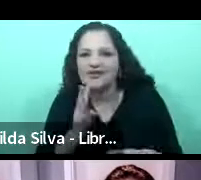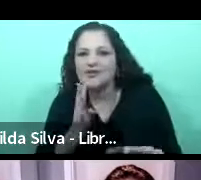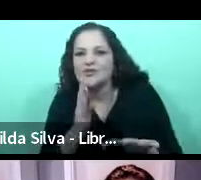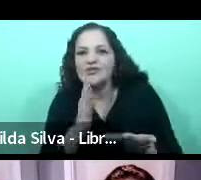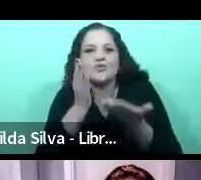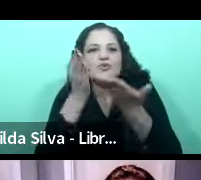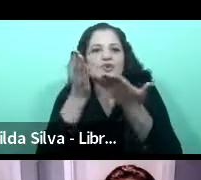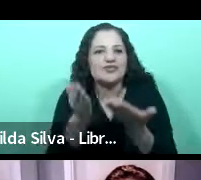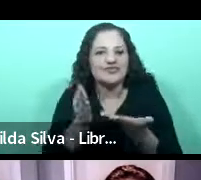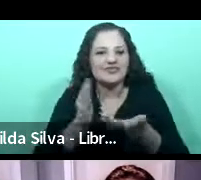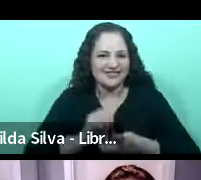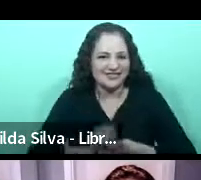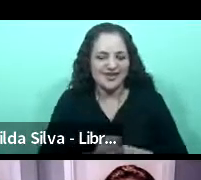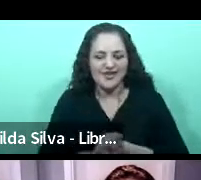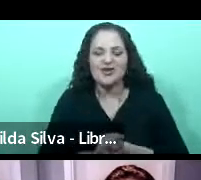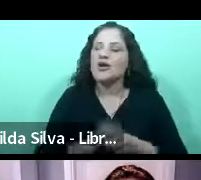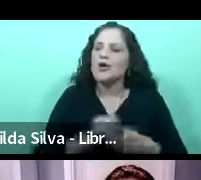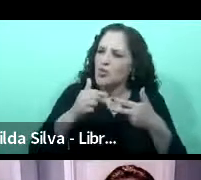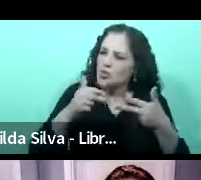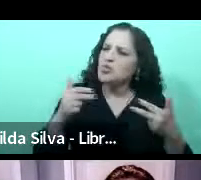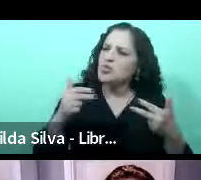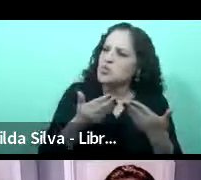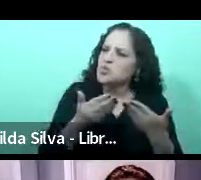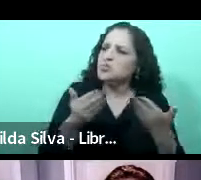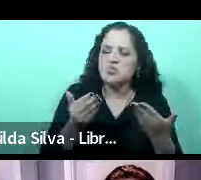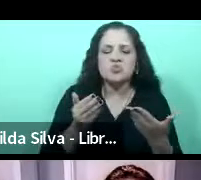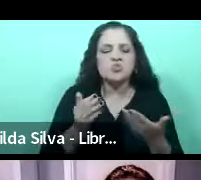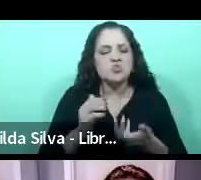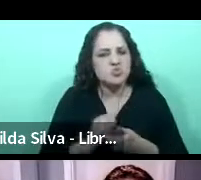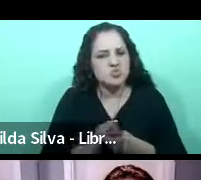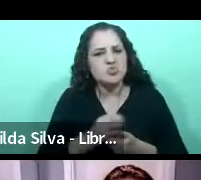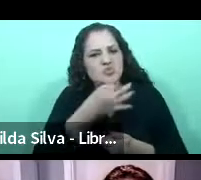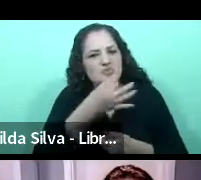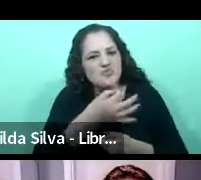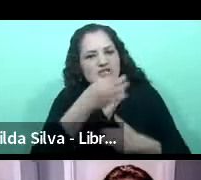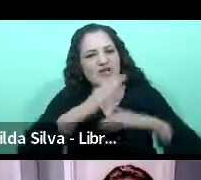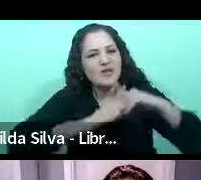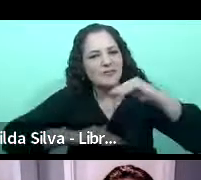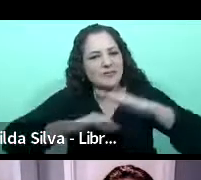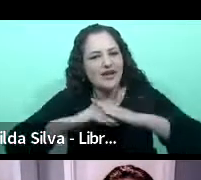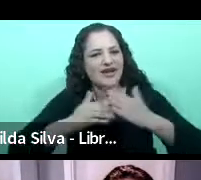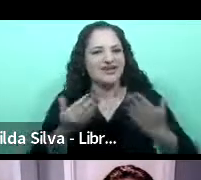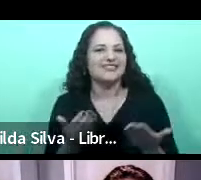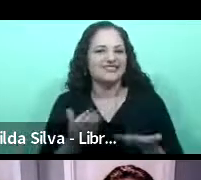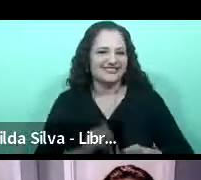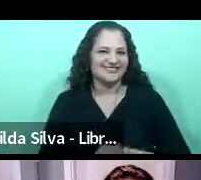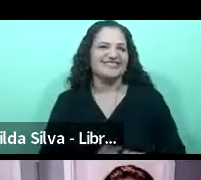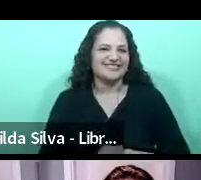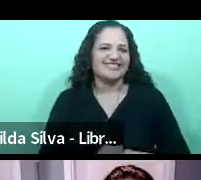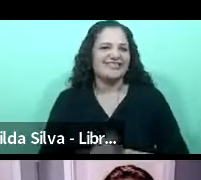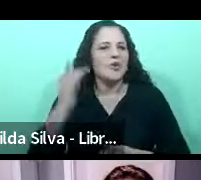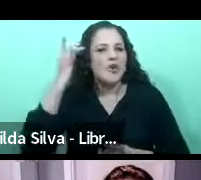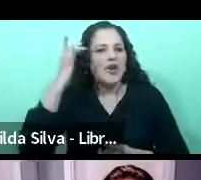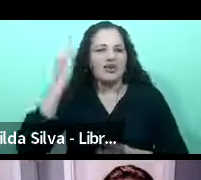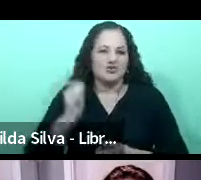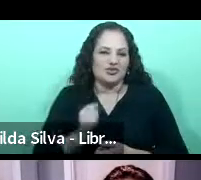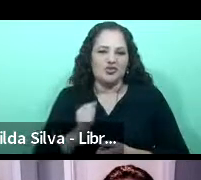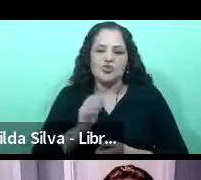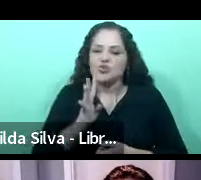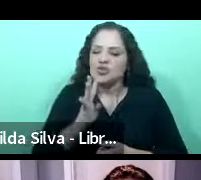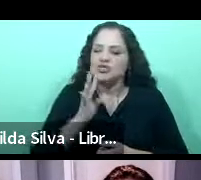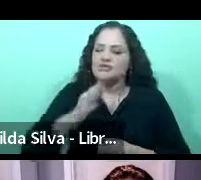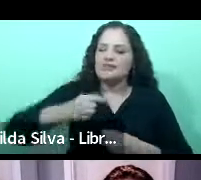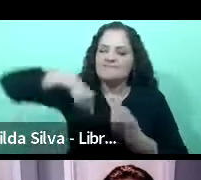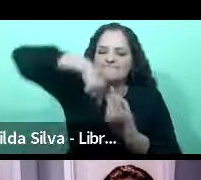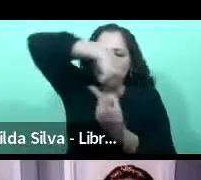conhecendo como as coisas são. Então, assim, de um ponto de vista muito prático, né, eu acho que a extensão é um